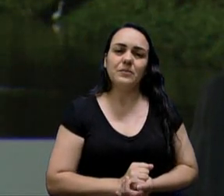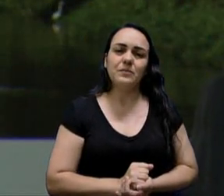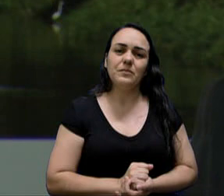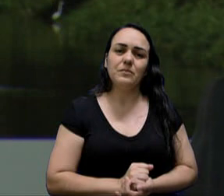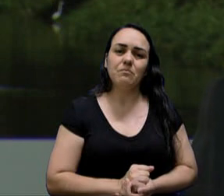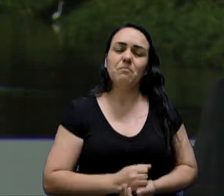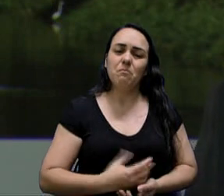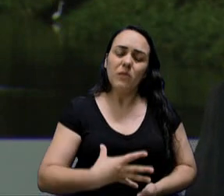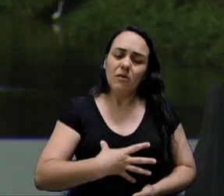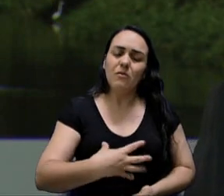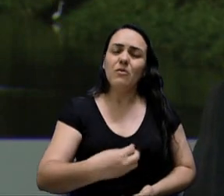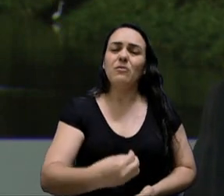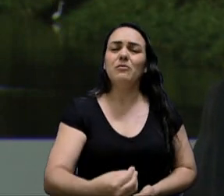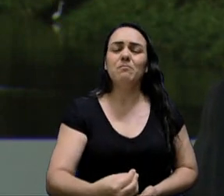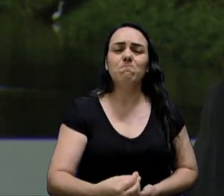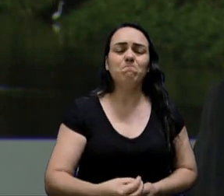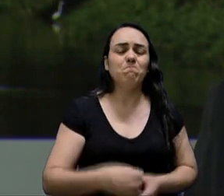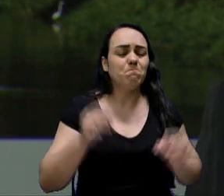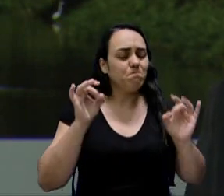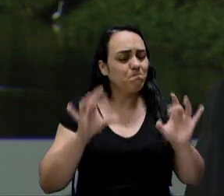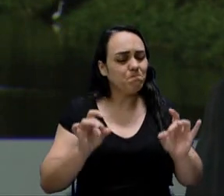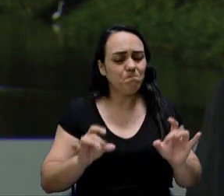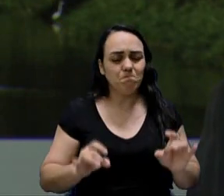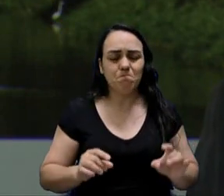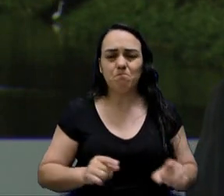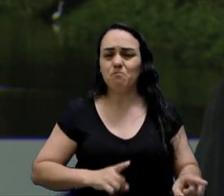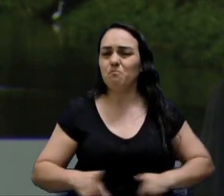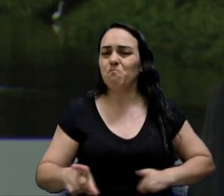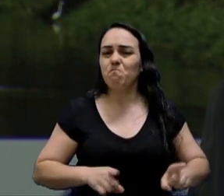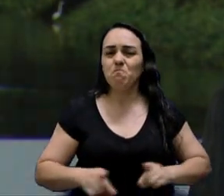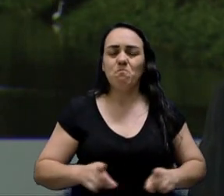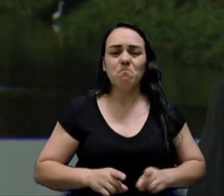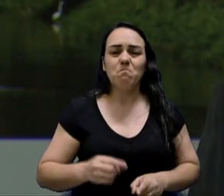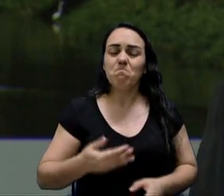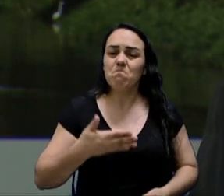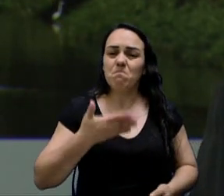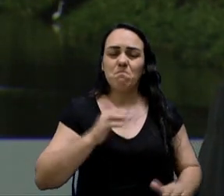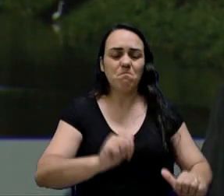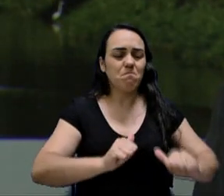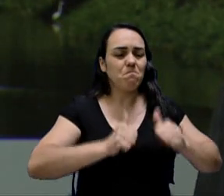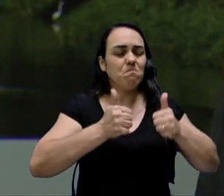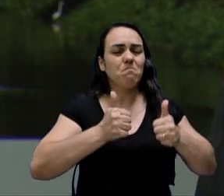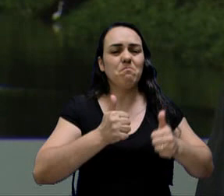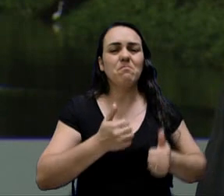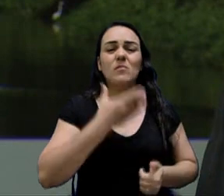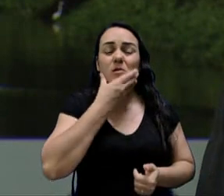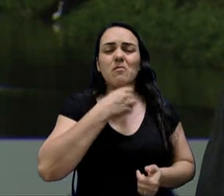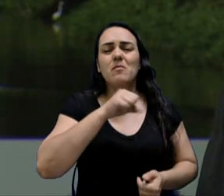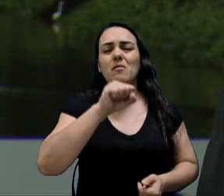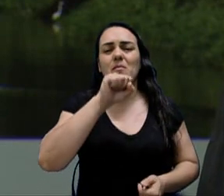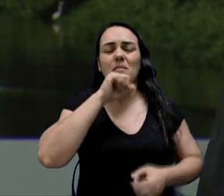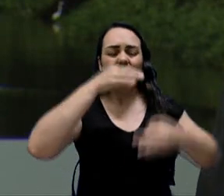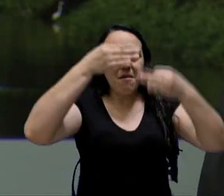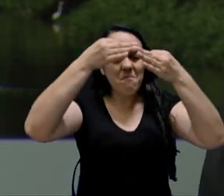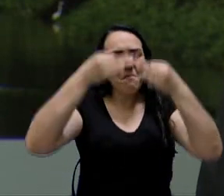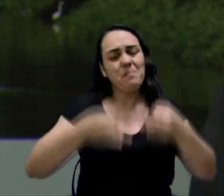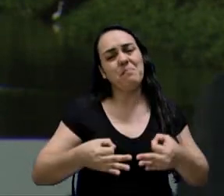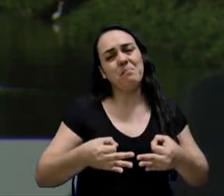o filho ideal, o irmão esperado, o pai e o marido perfeitos.